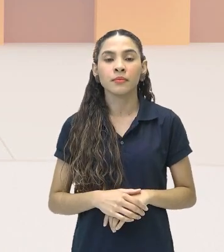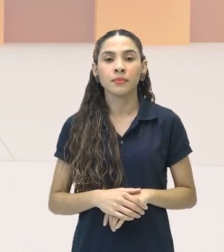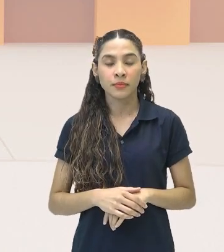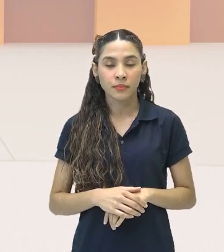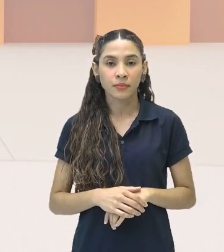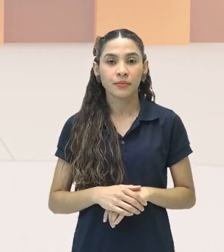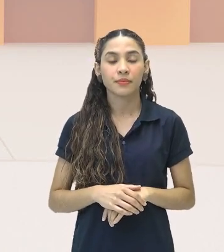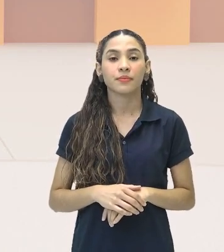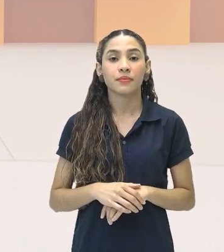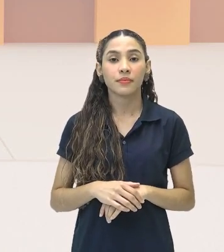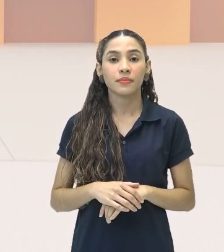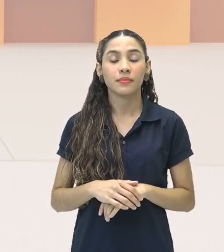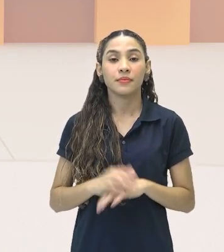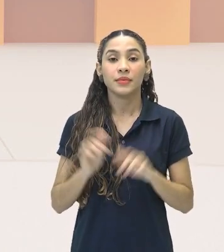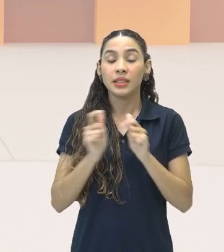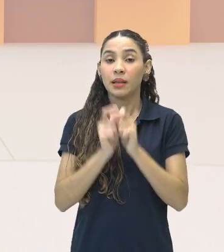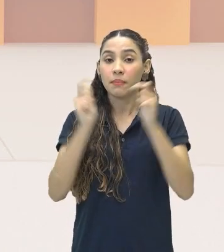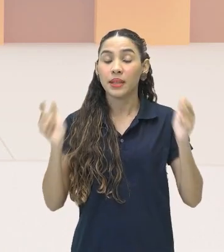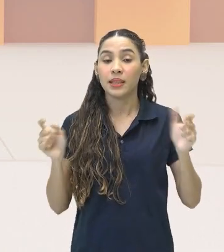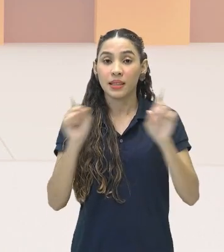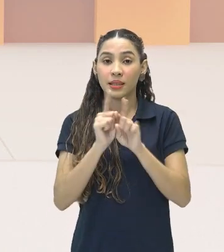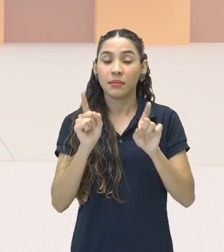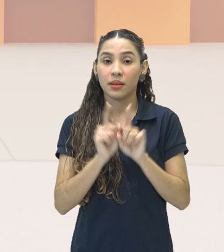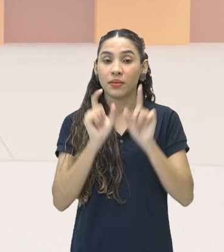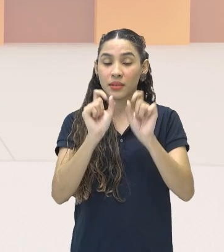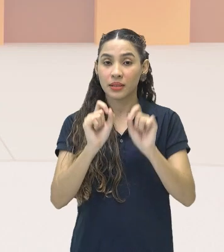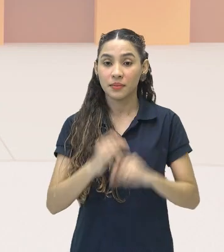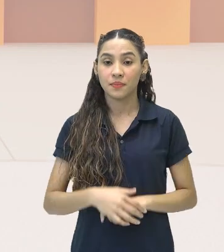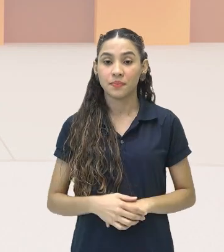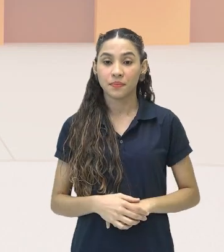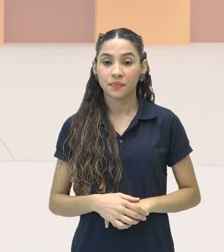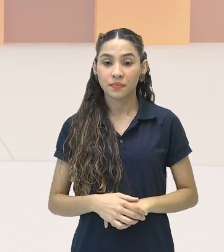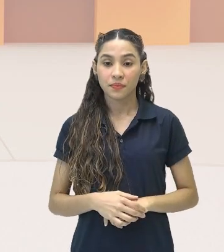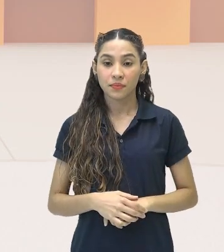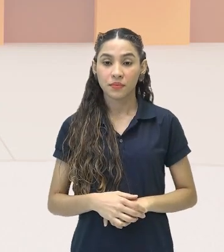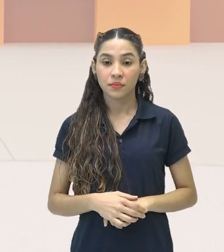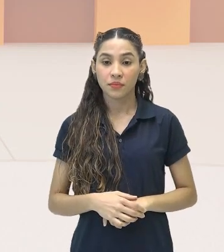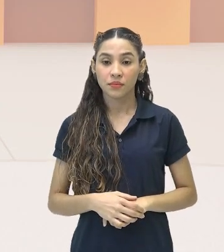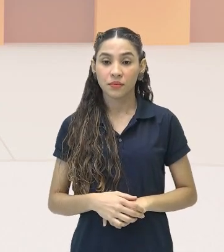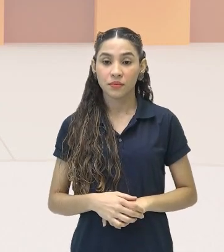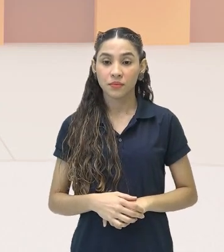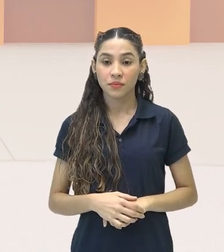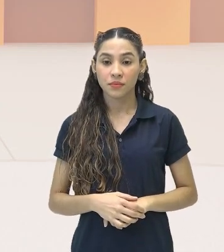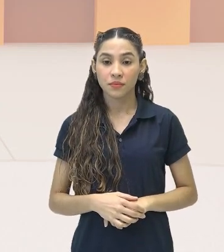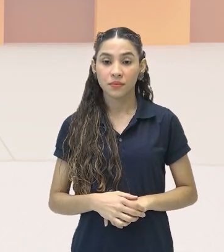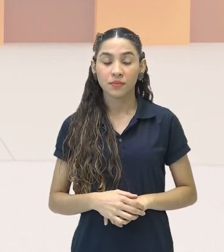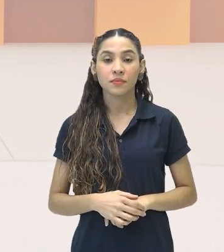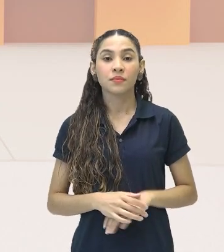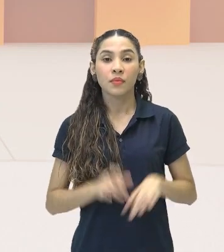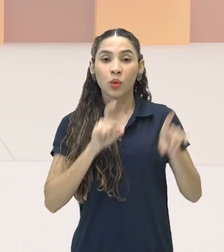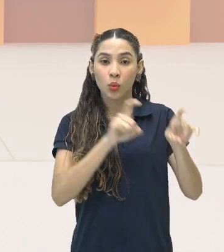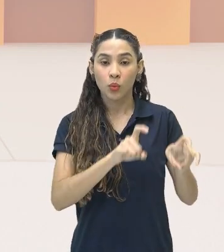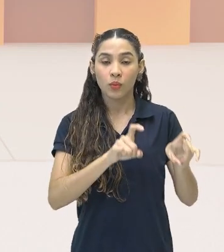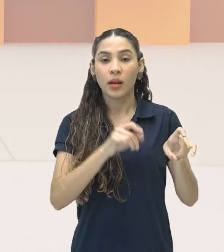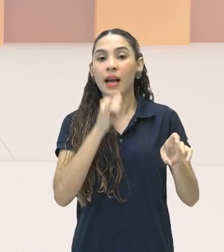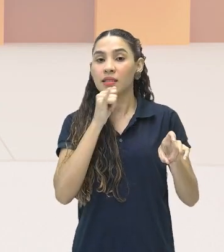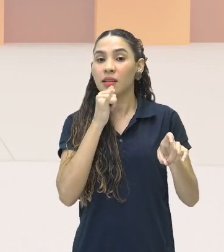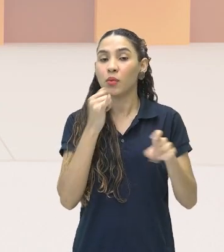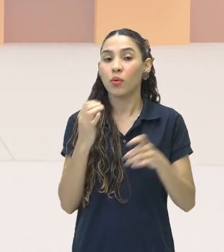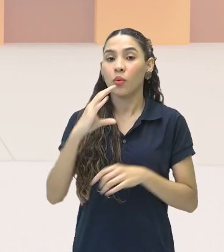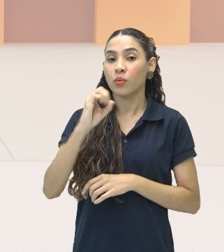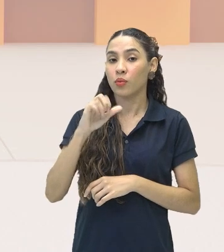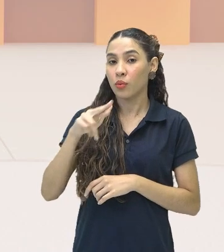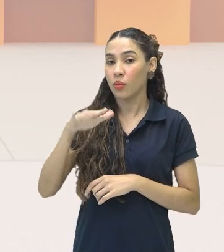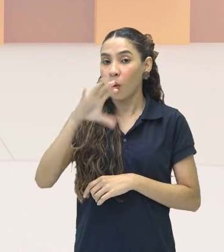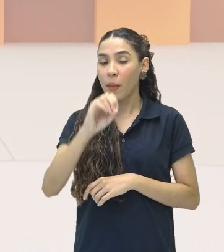aqui, ela se amplia isso aí, na questão do comércio, na questão